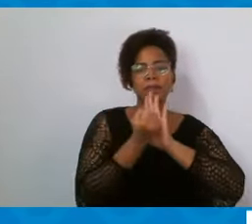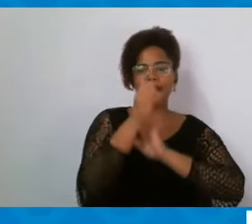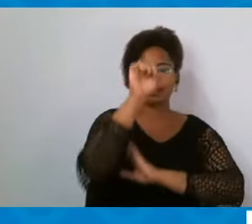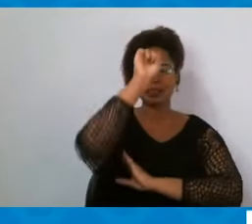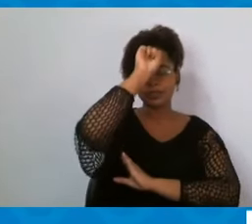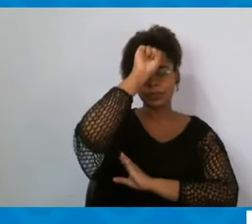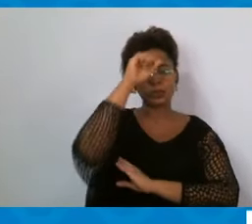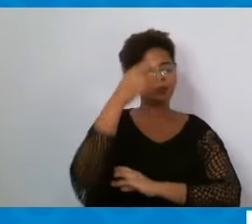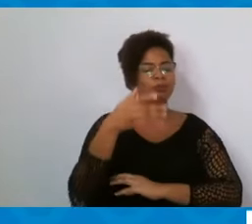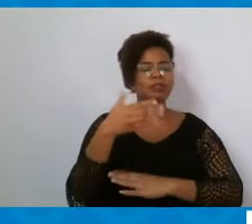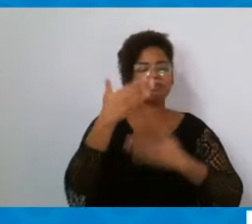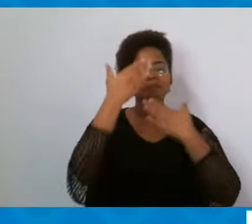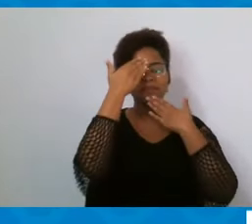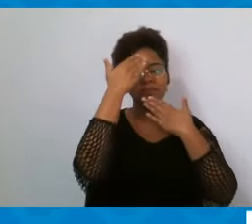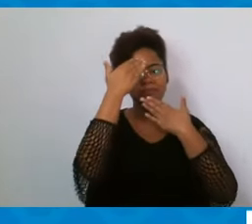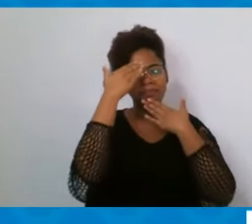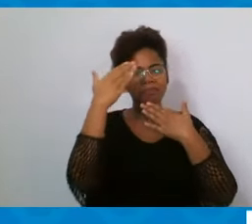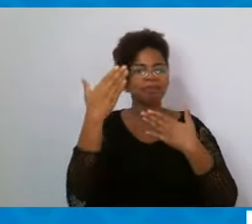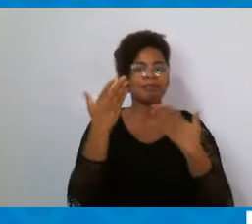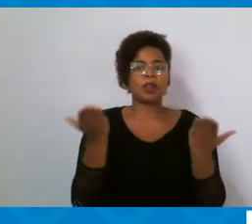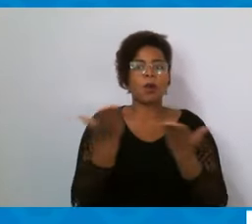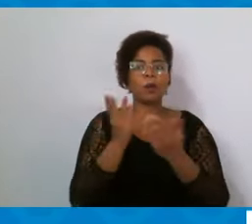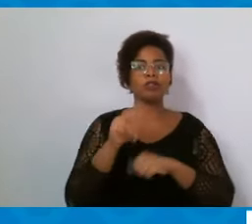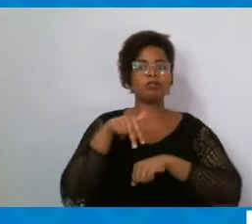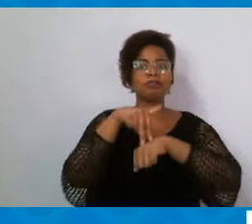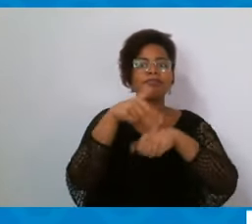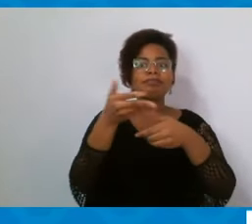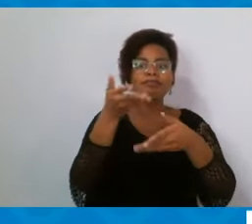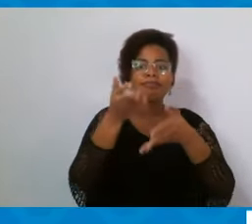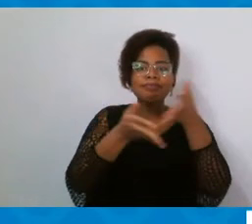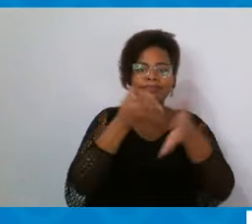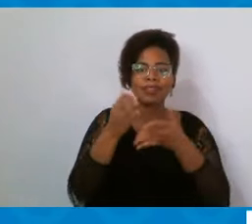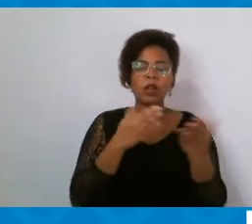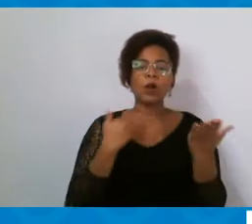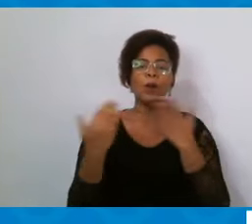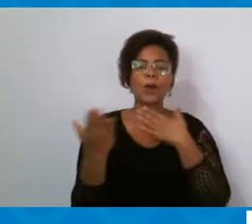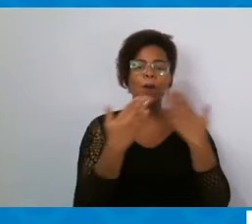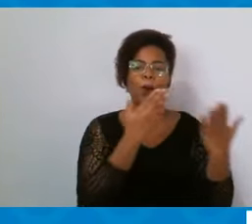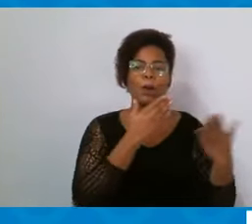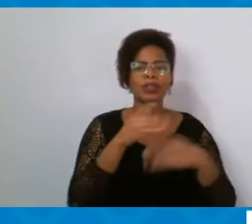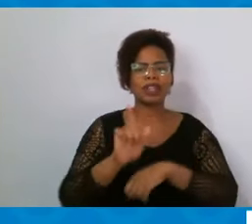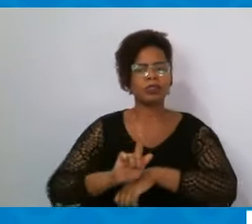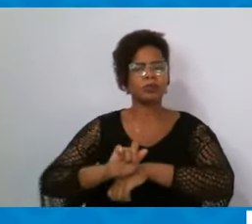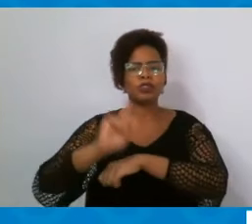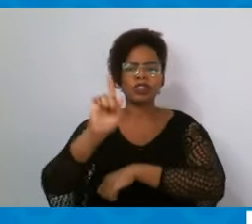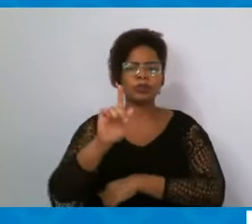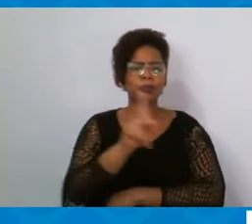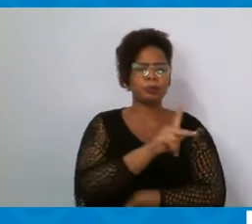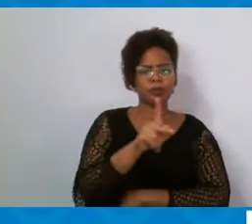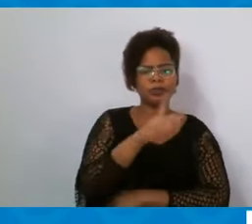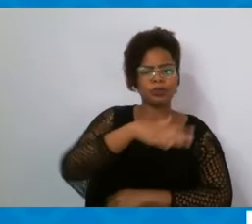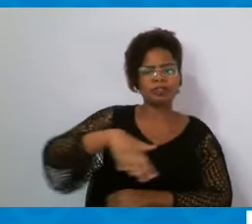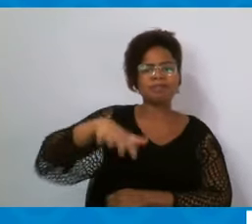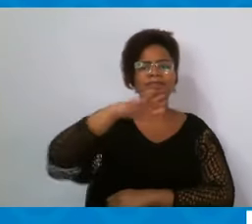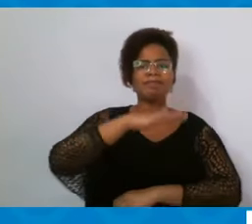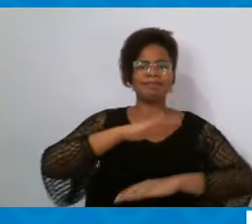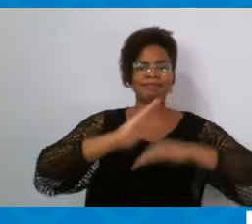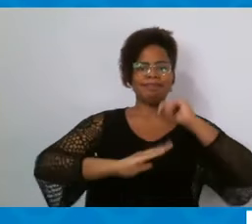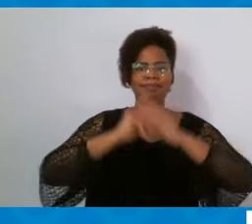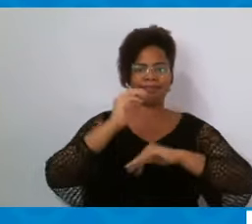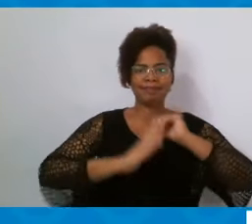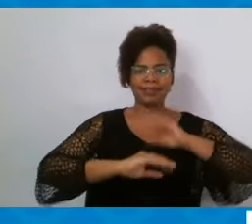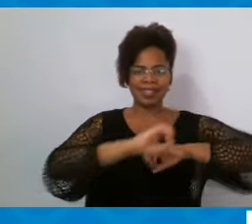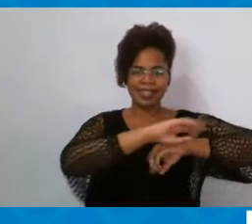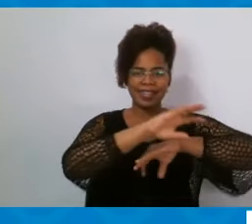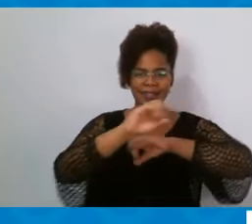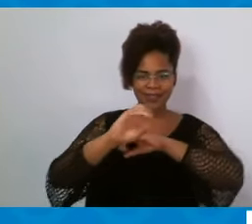de educadores, gestores educacionais, inovadores da educação no país, sobre um tema que